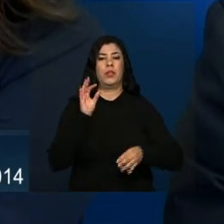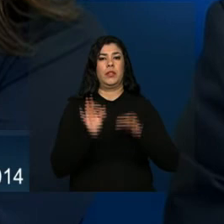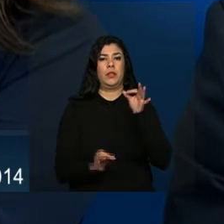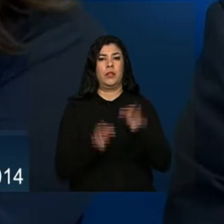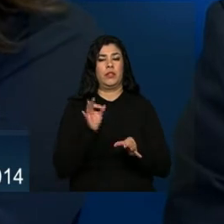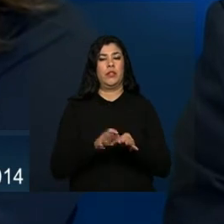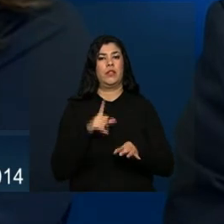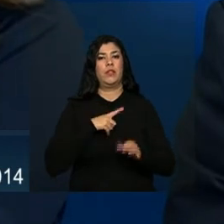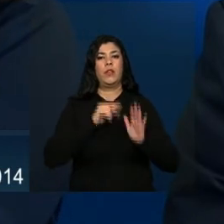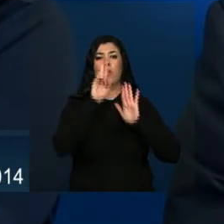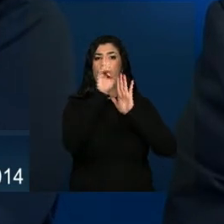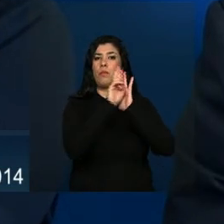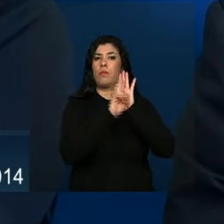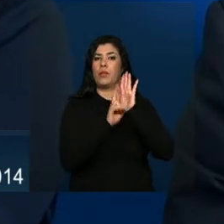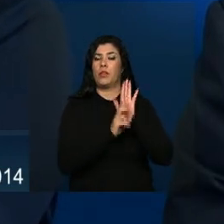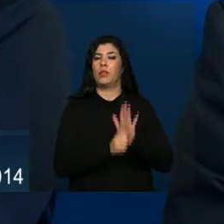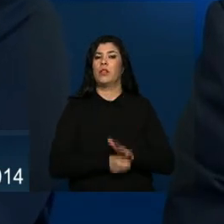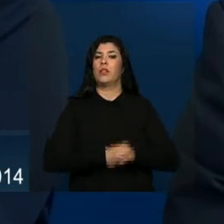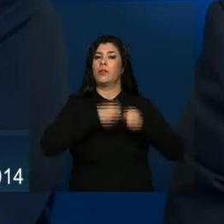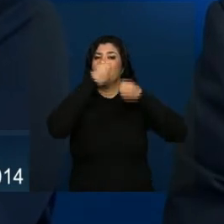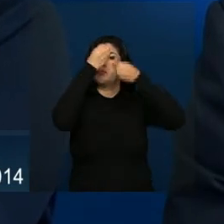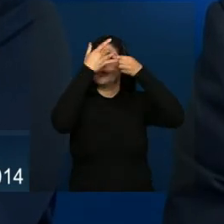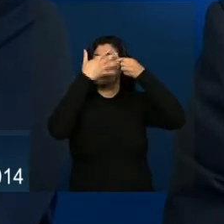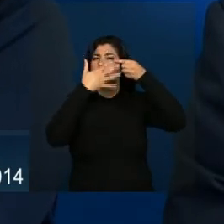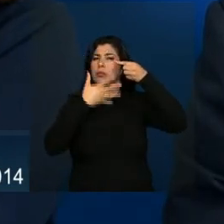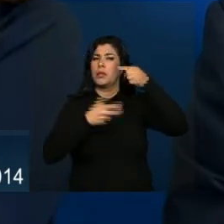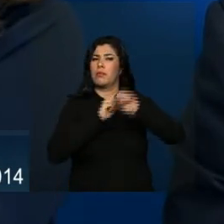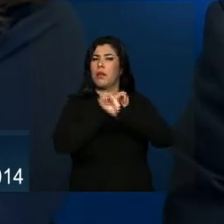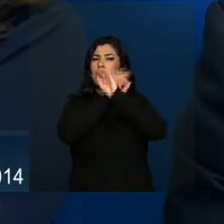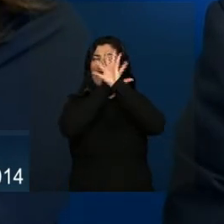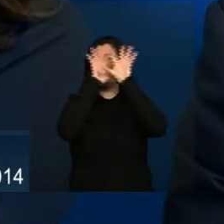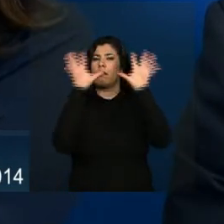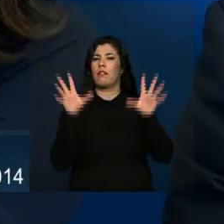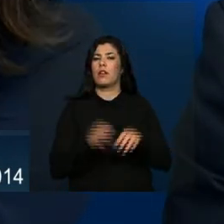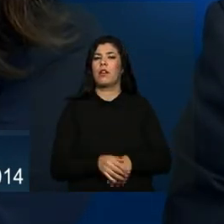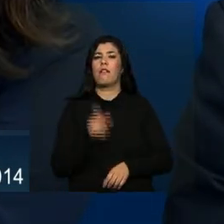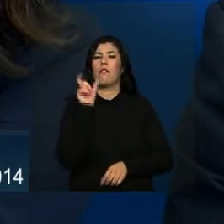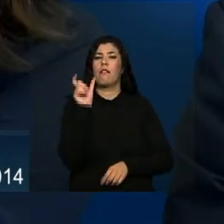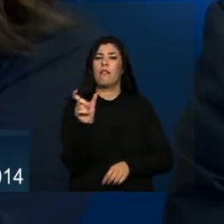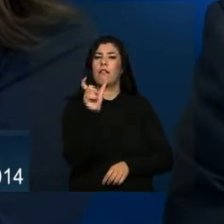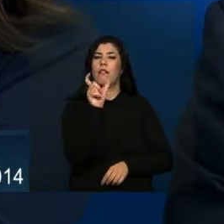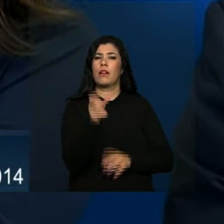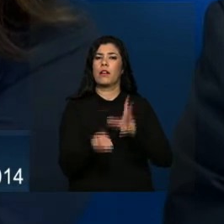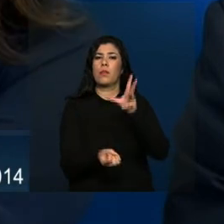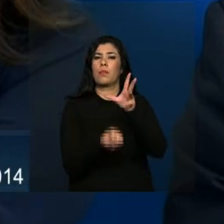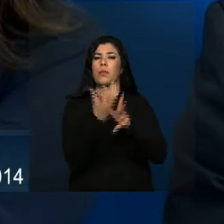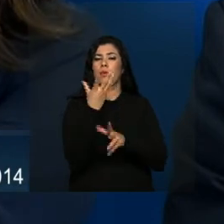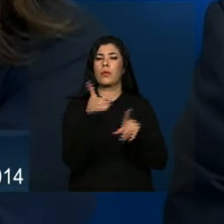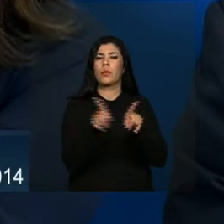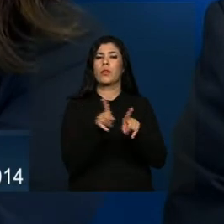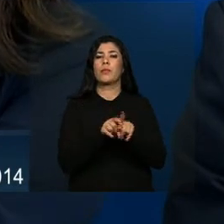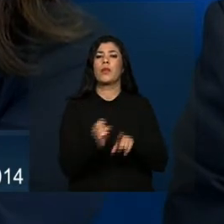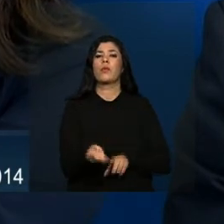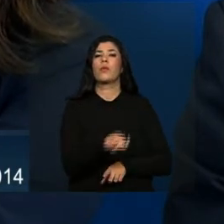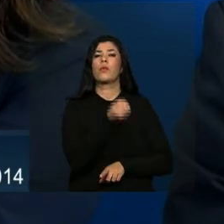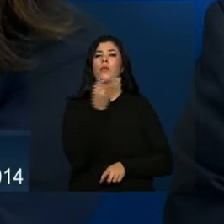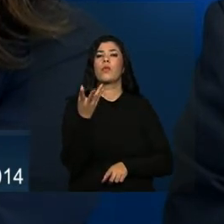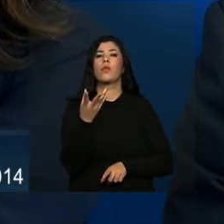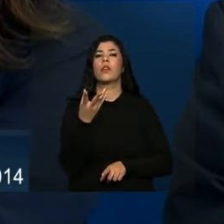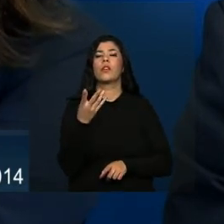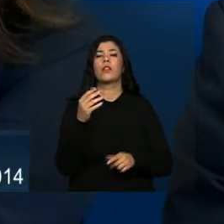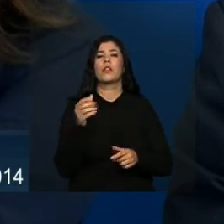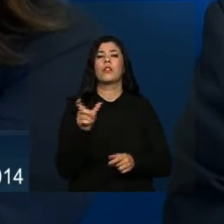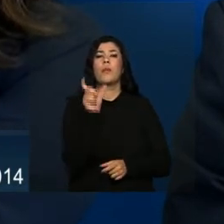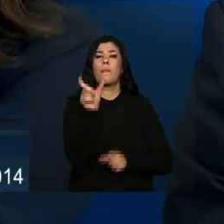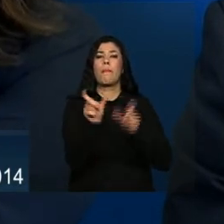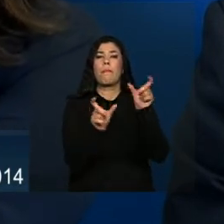bem mais detalhado produto a produto quantidade de afetados e quantidade de atendidos então